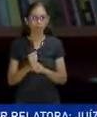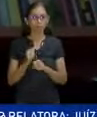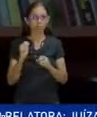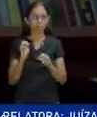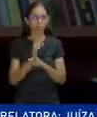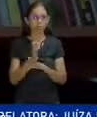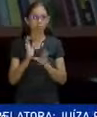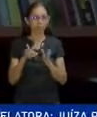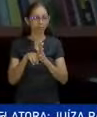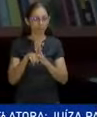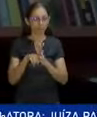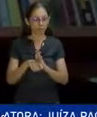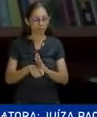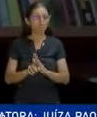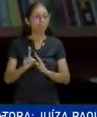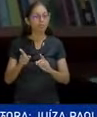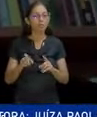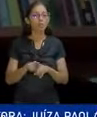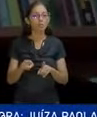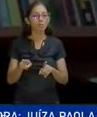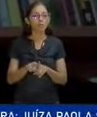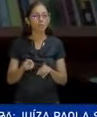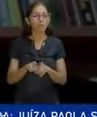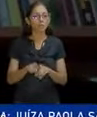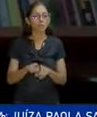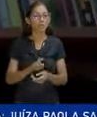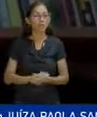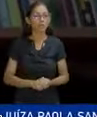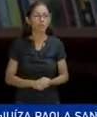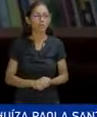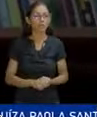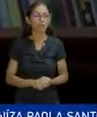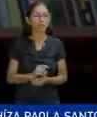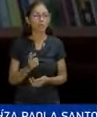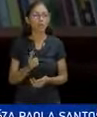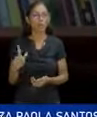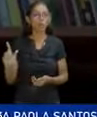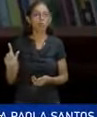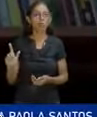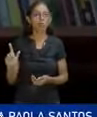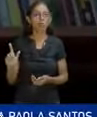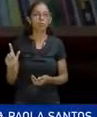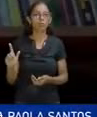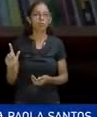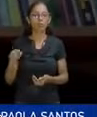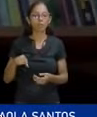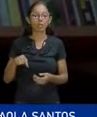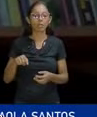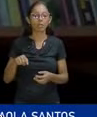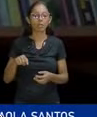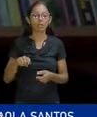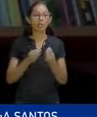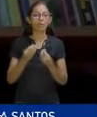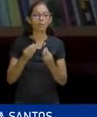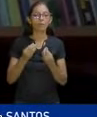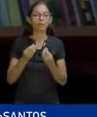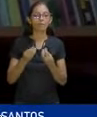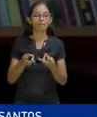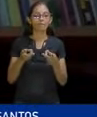2022, mas da consolidada prestação de contas, sobre que olhar esse tribunal